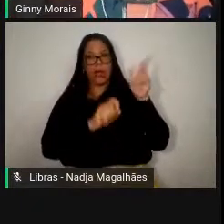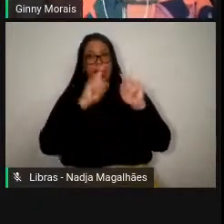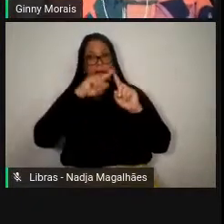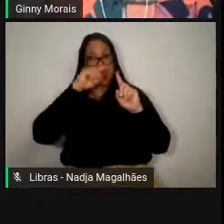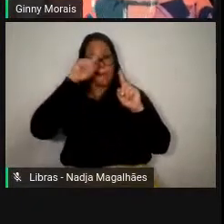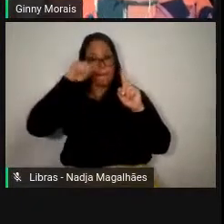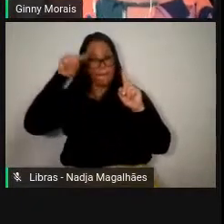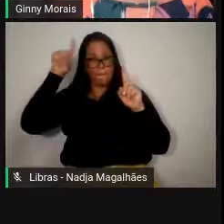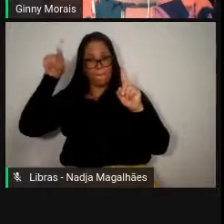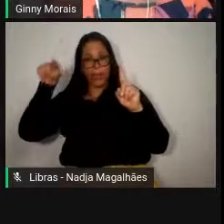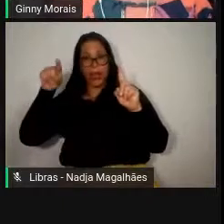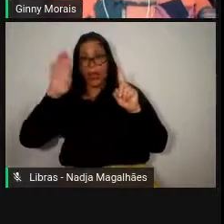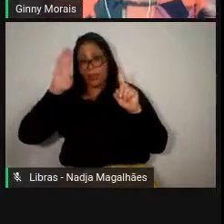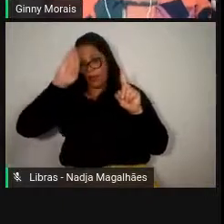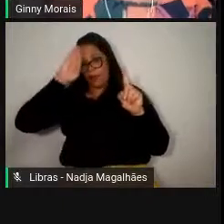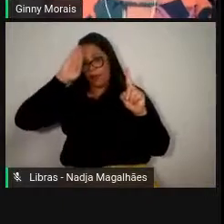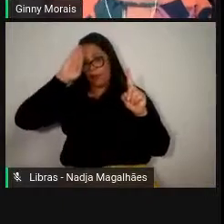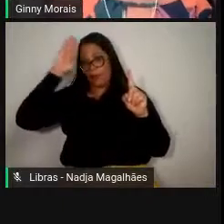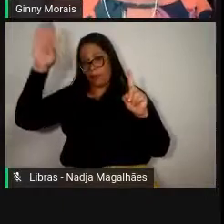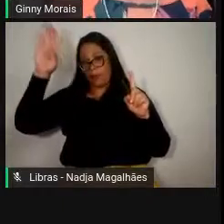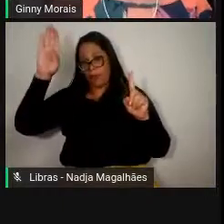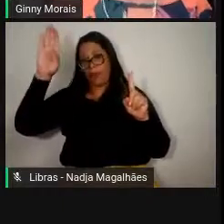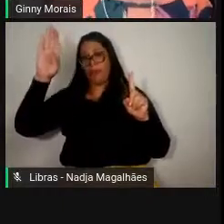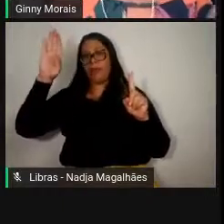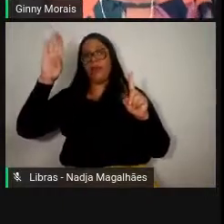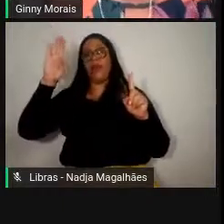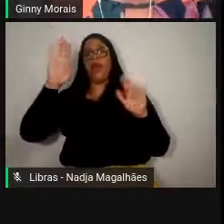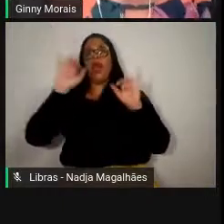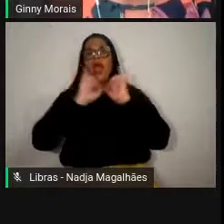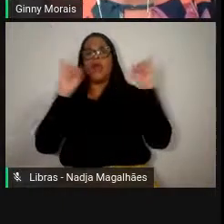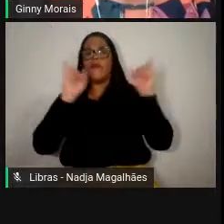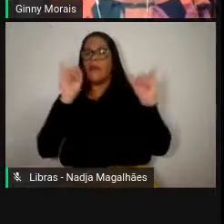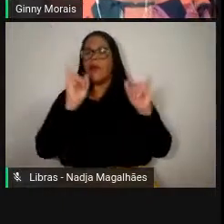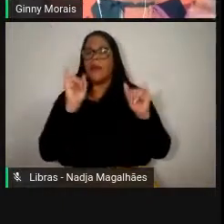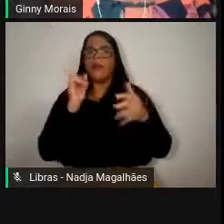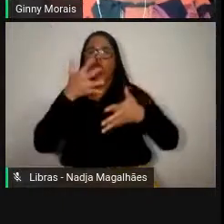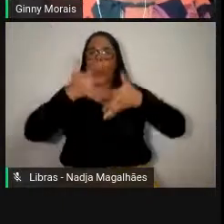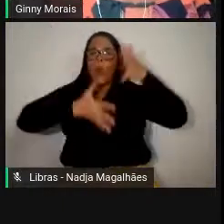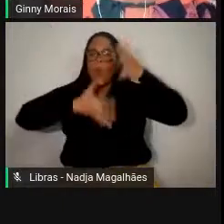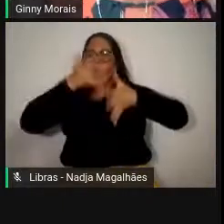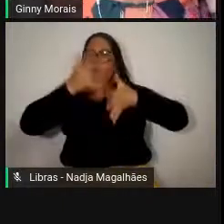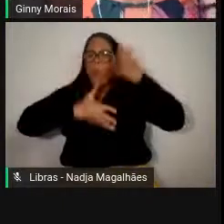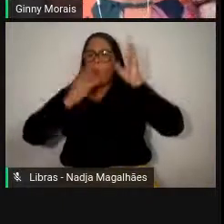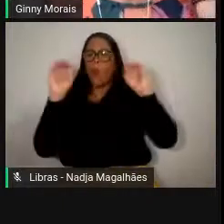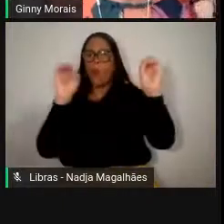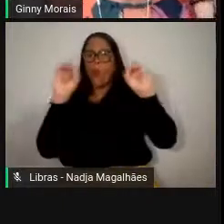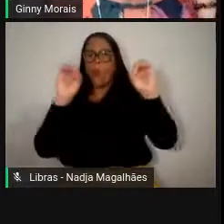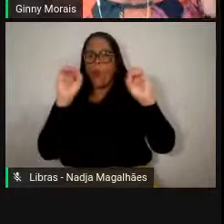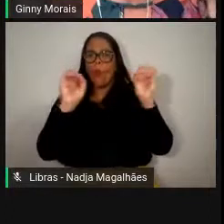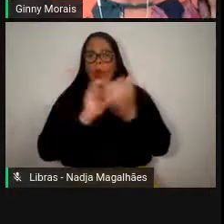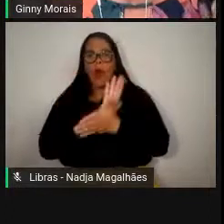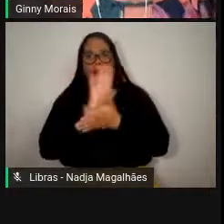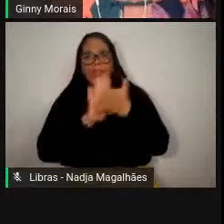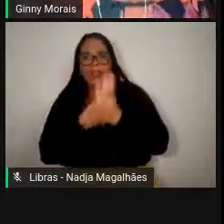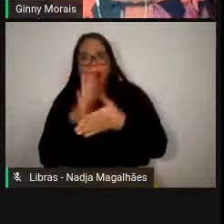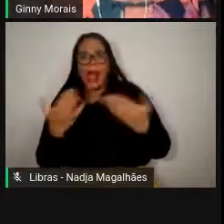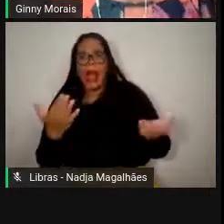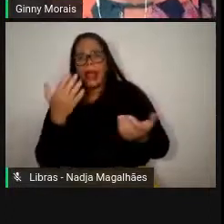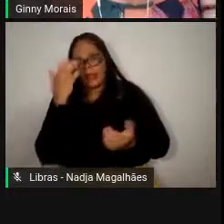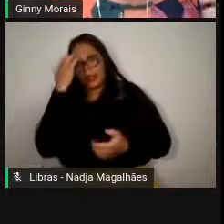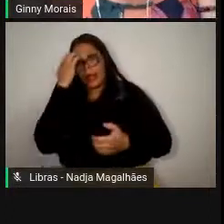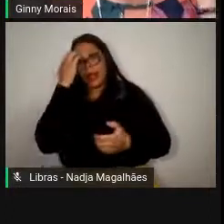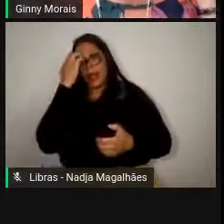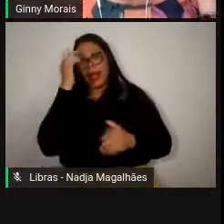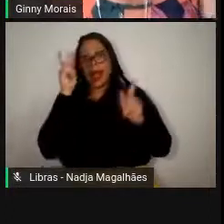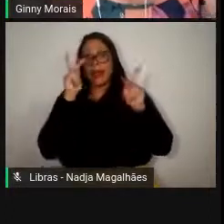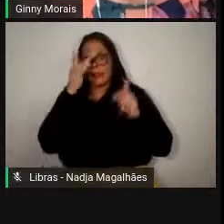predominantes. Por quê? Porque são informações que não interferem, né, propriamente dita, não impossibilitam as